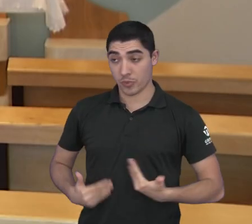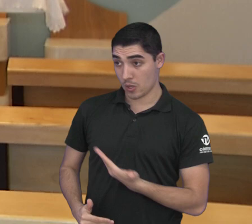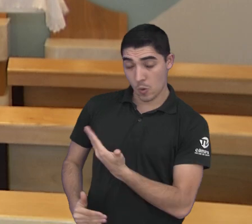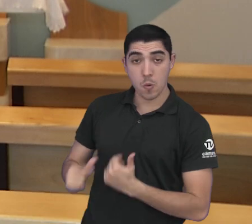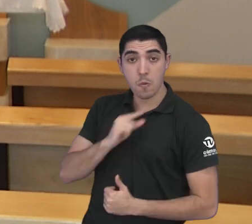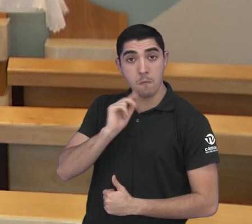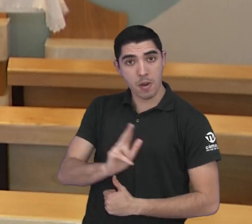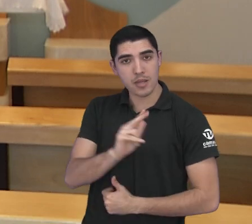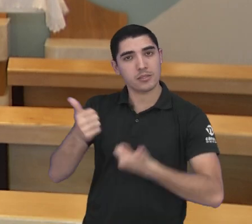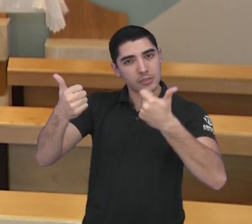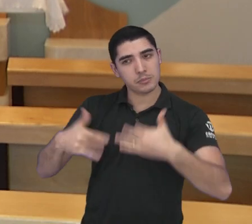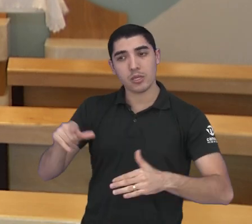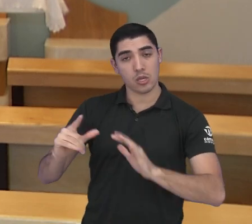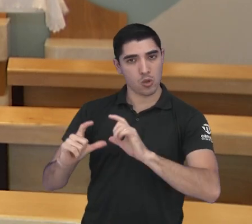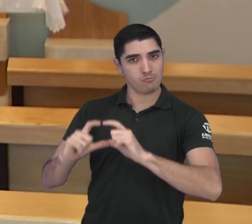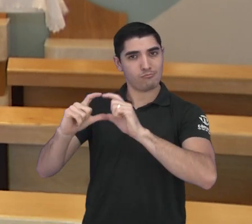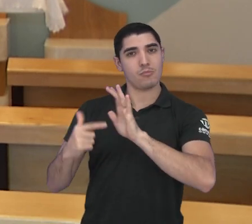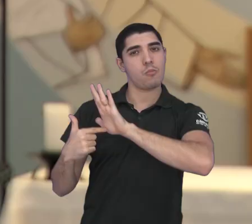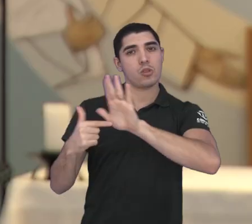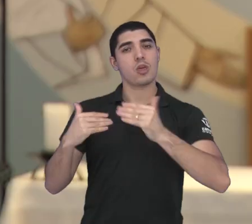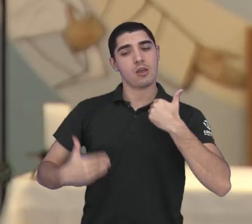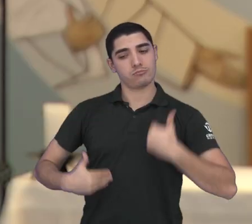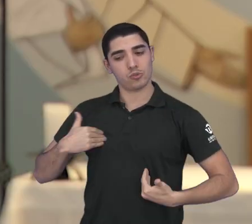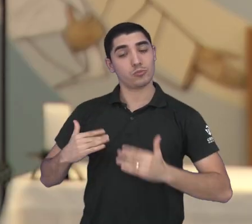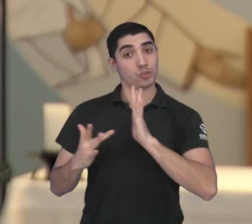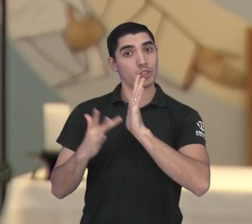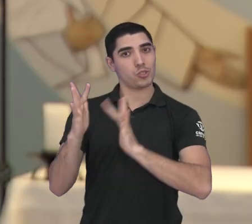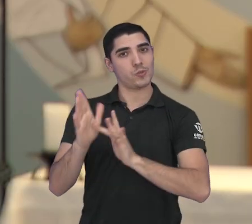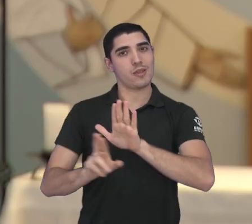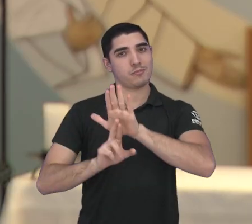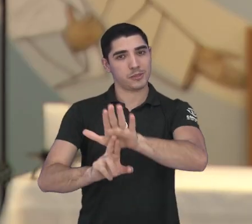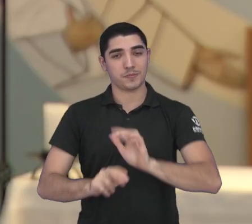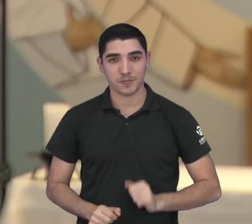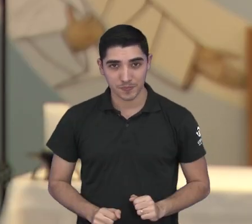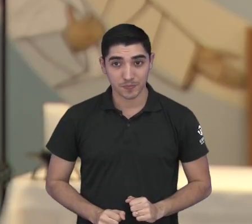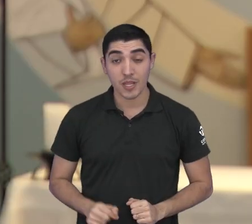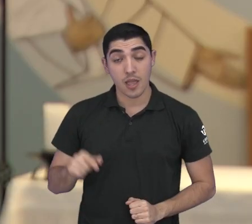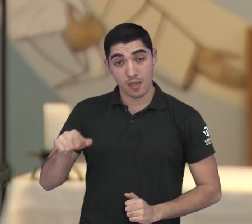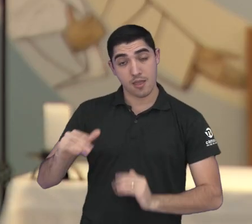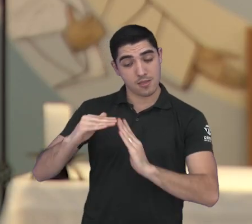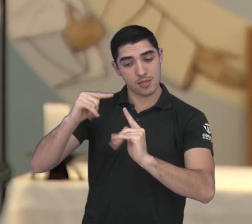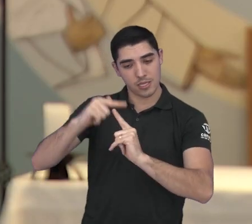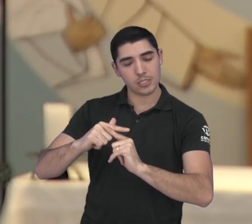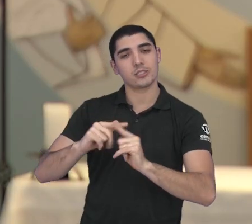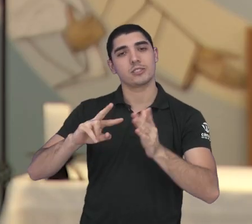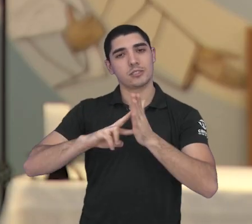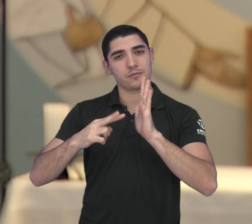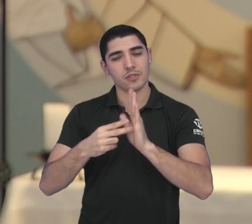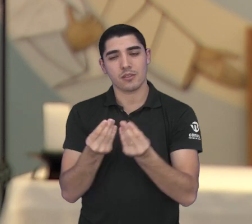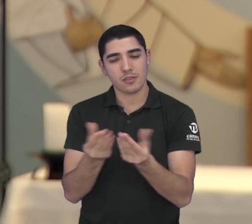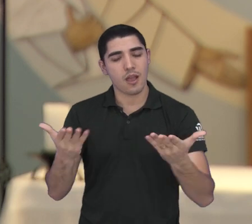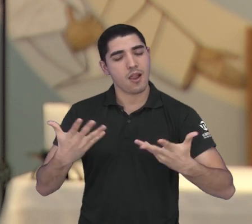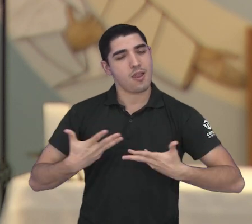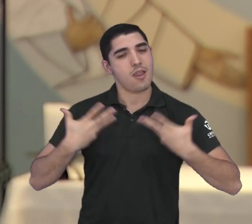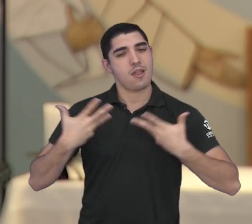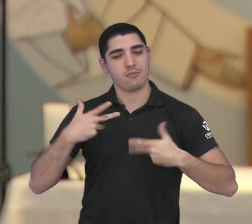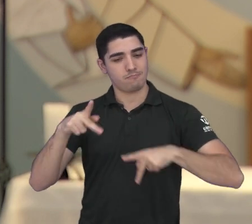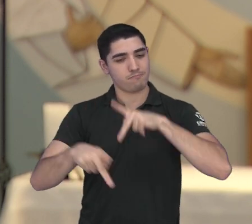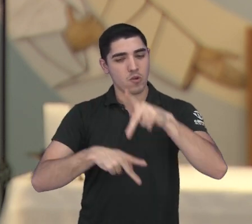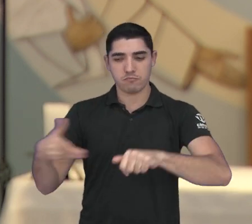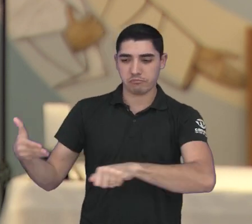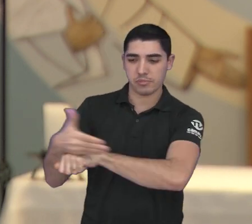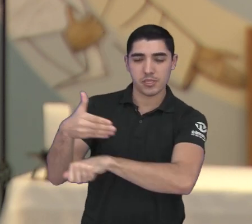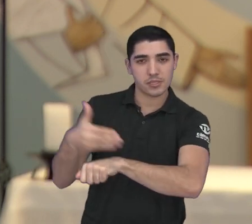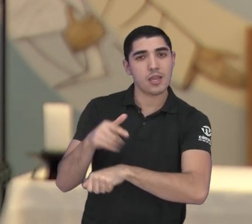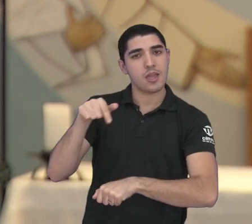o reconhecimento da presença de Jesus Cristo. Eu acho que o tapete é um grande sinal, né, desta alegria do